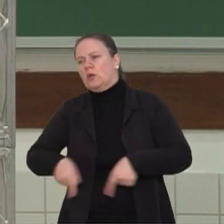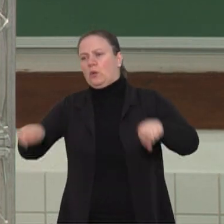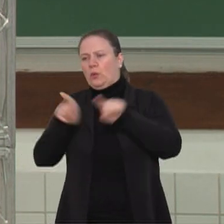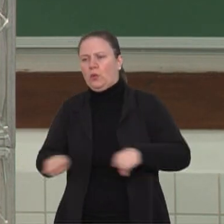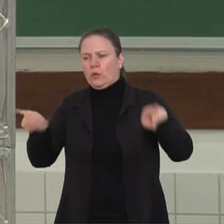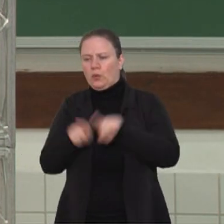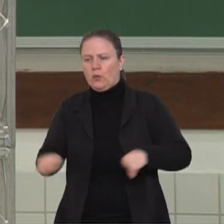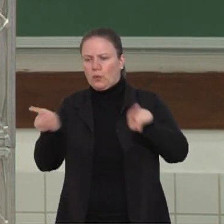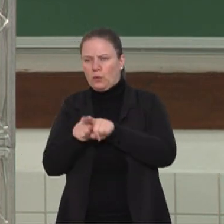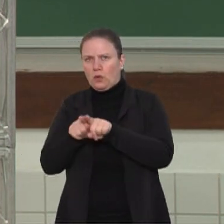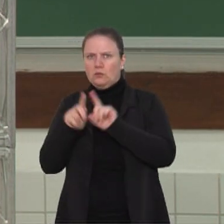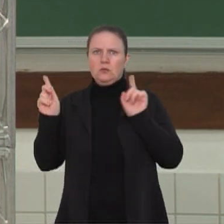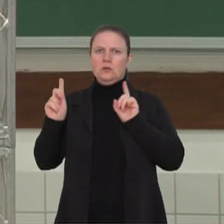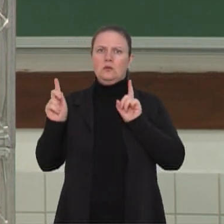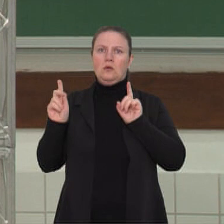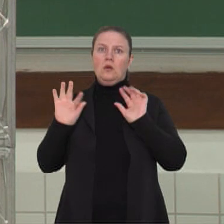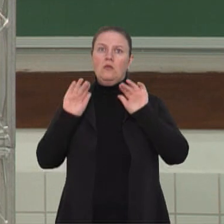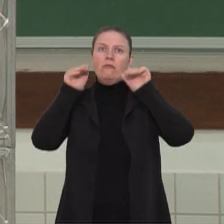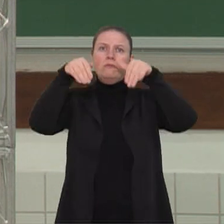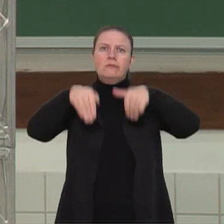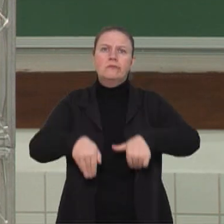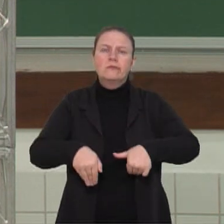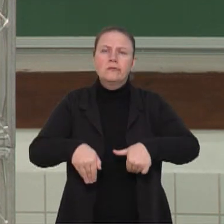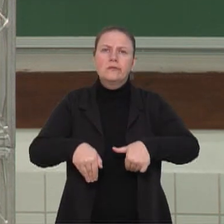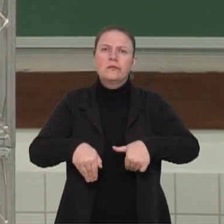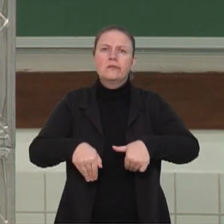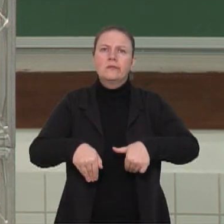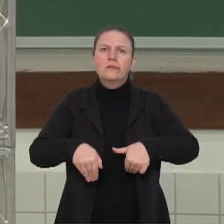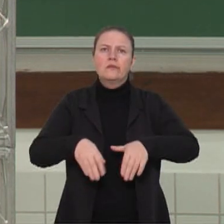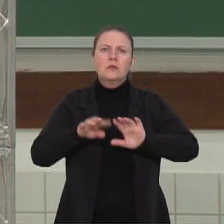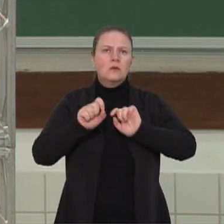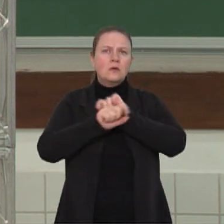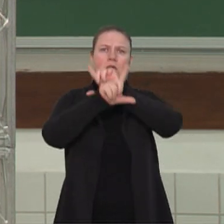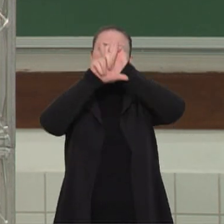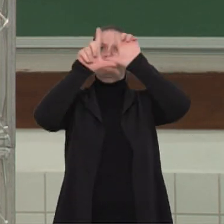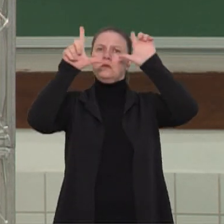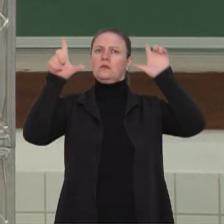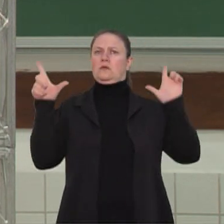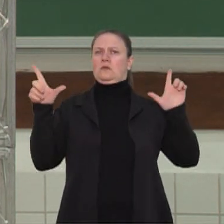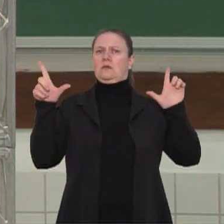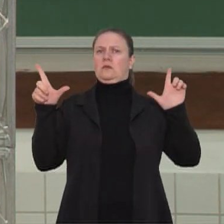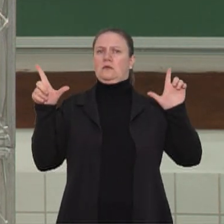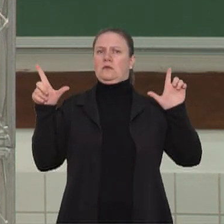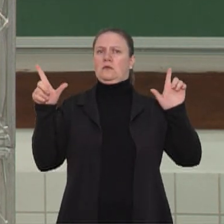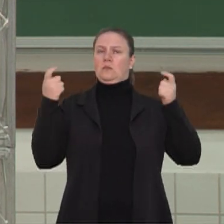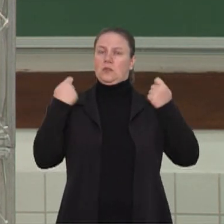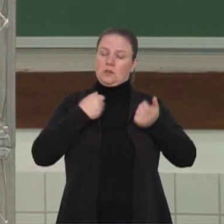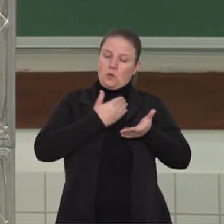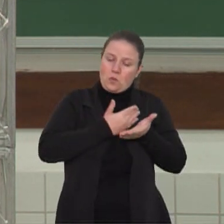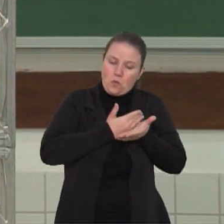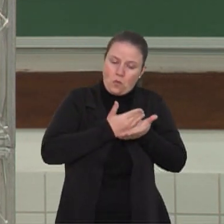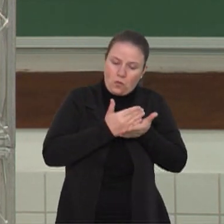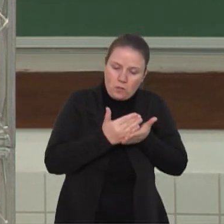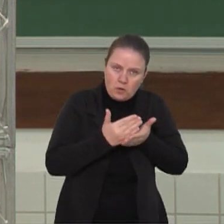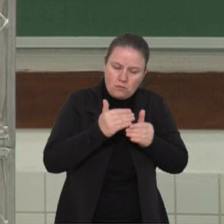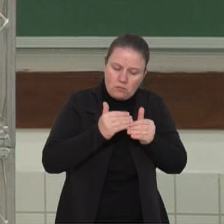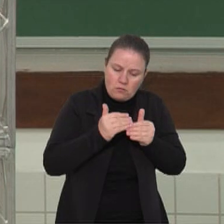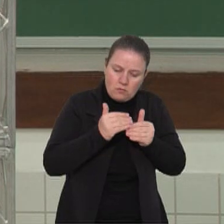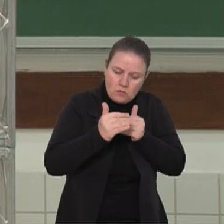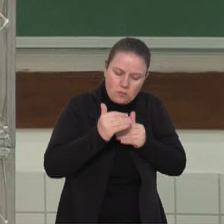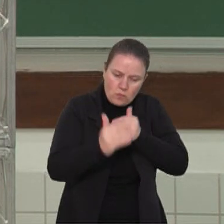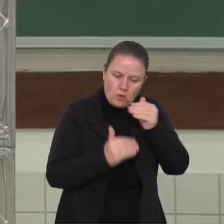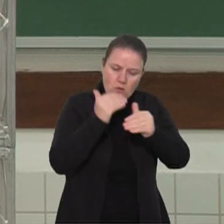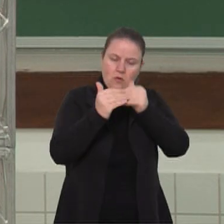não consiga, ao final, deixar teu texto claro, né? Com começo, meio e fim e